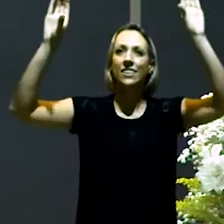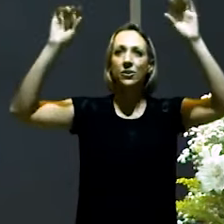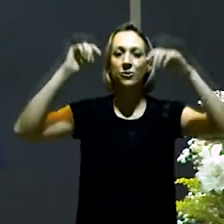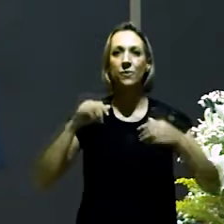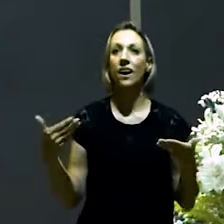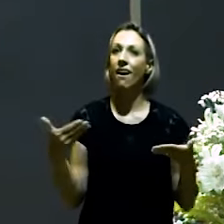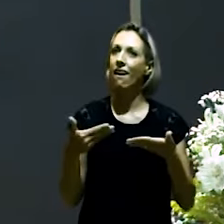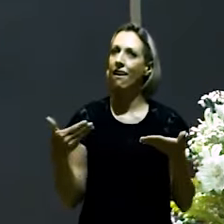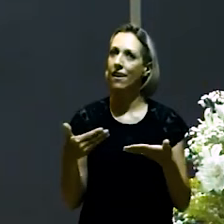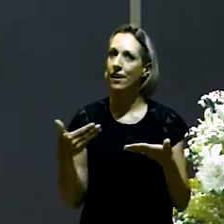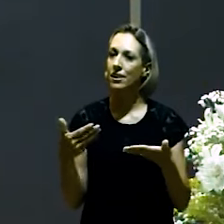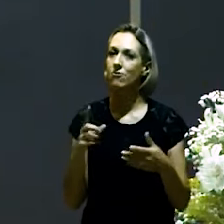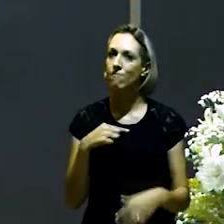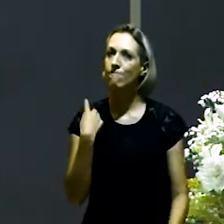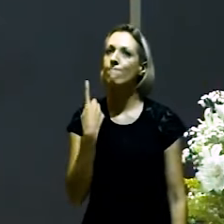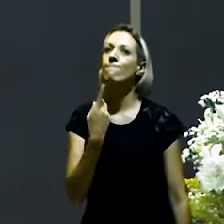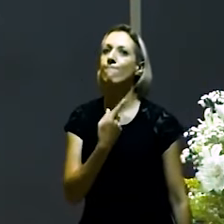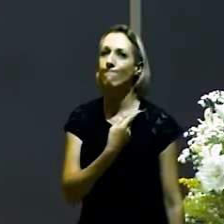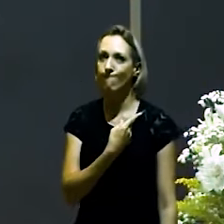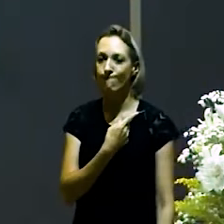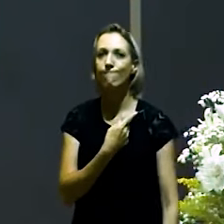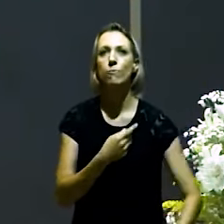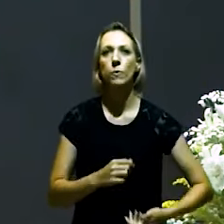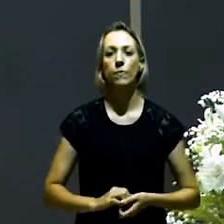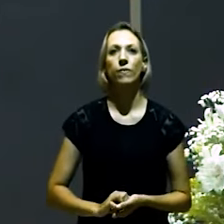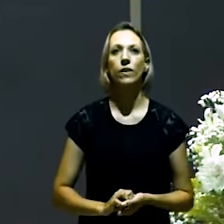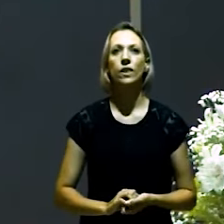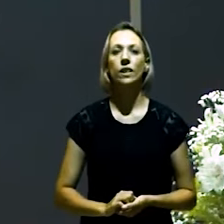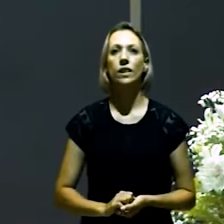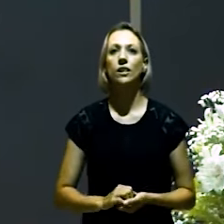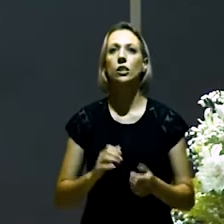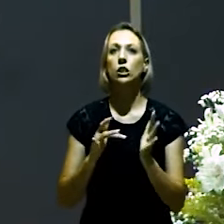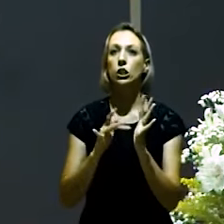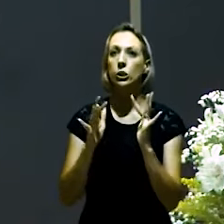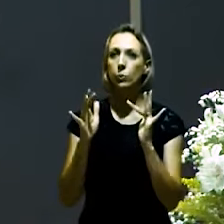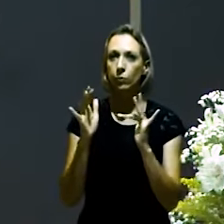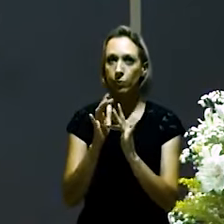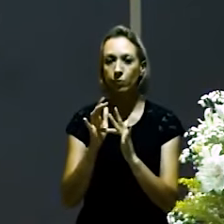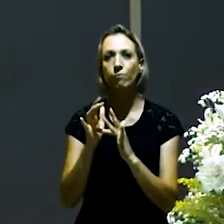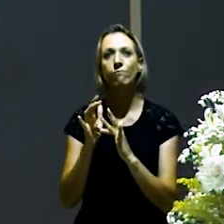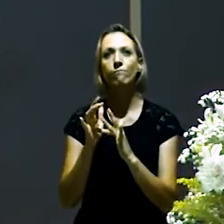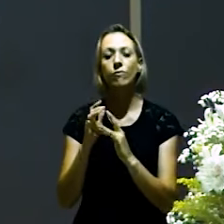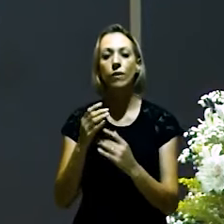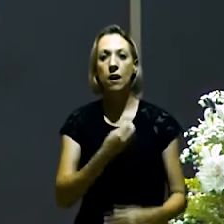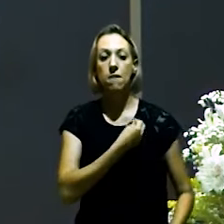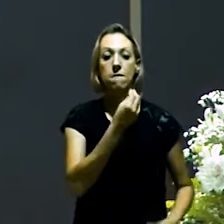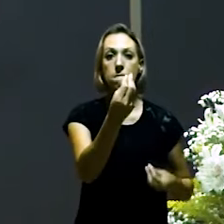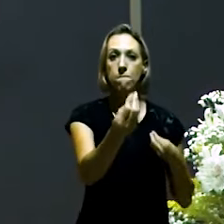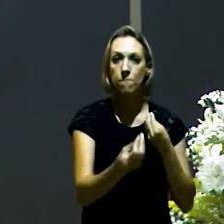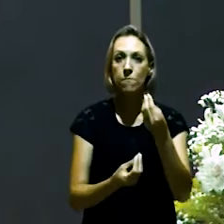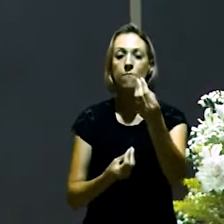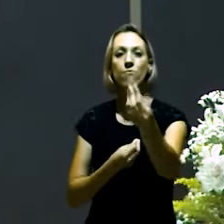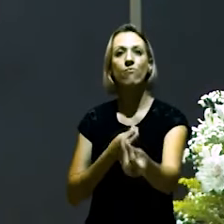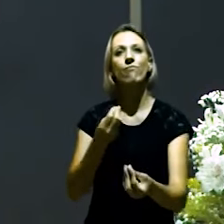crimes e na incircuncisão da nossa carne, Ele nos deu vida. Eu tenho dois apelos para fazer nesta